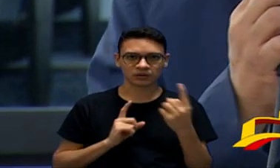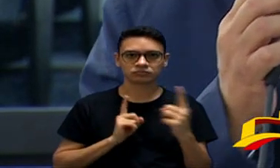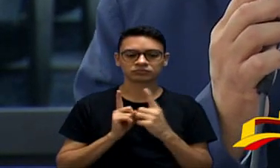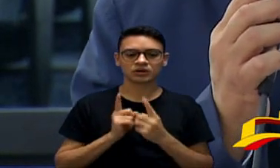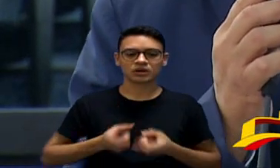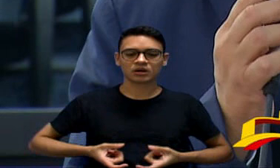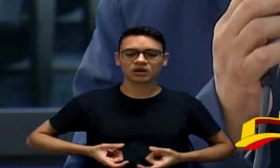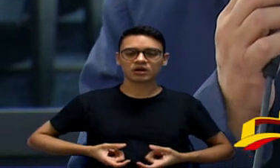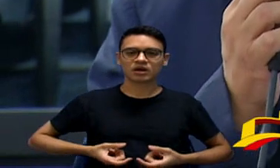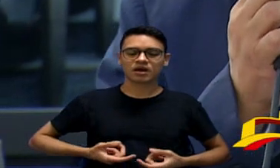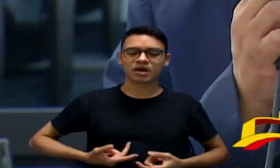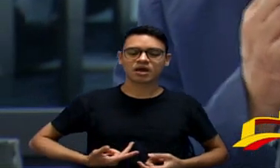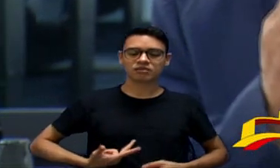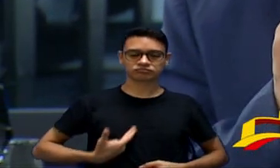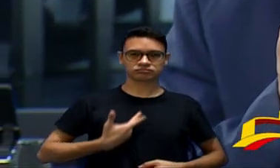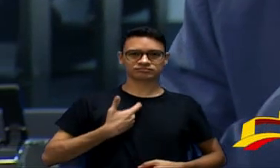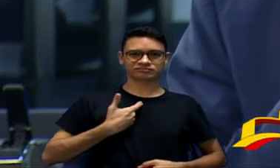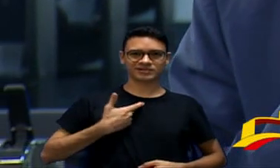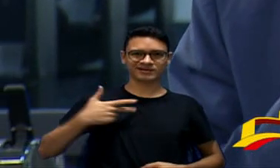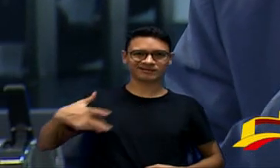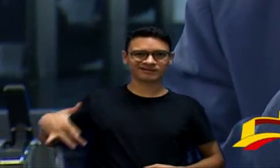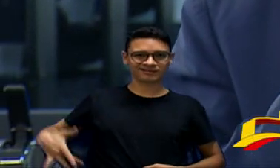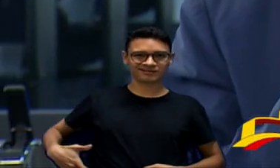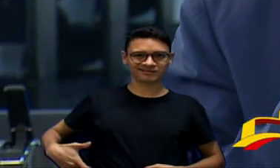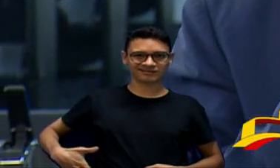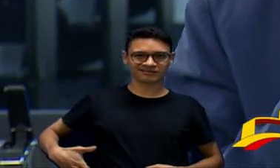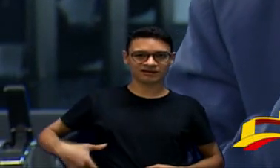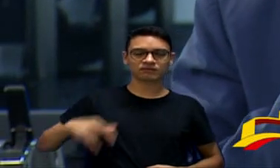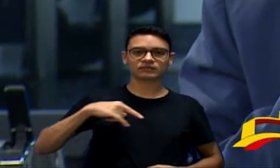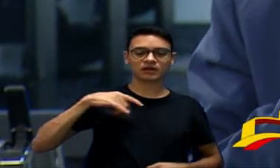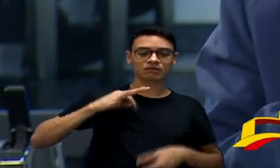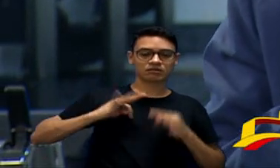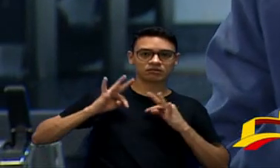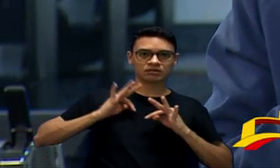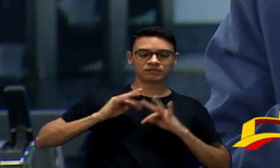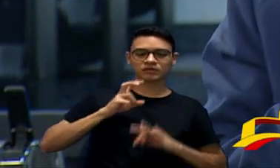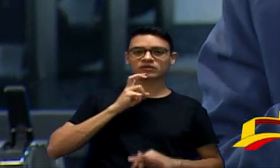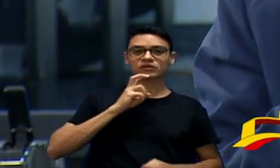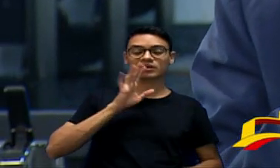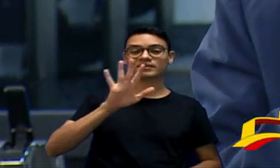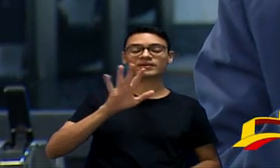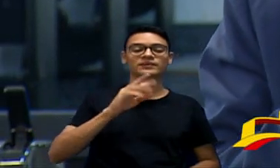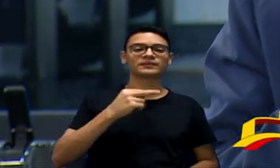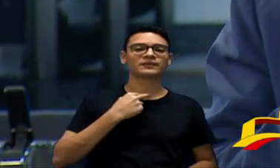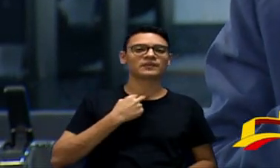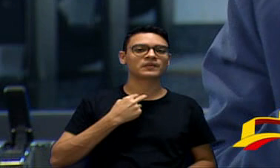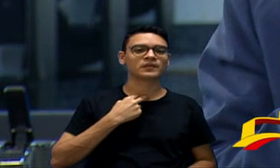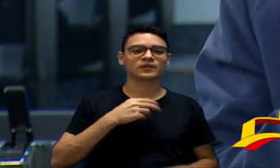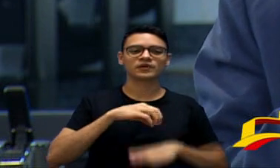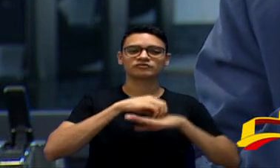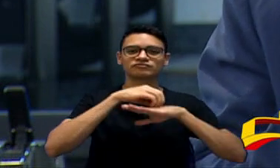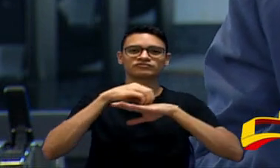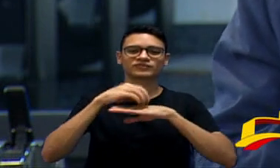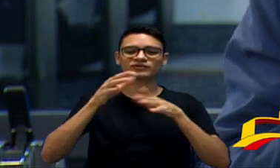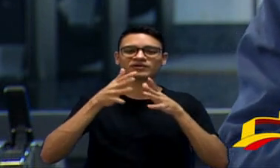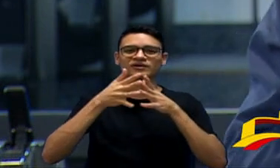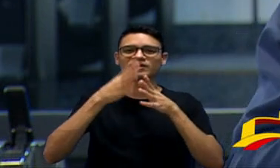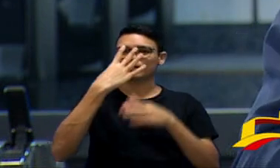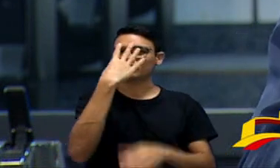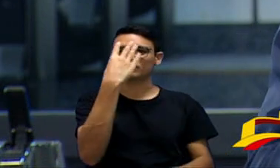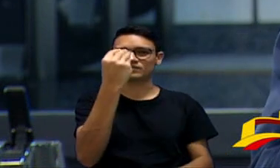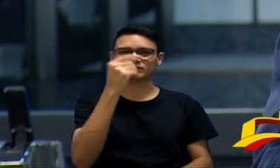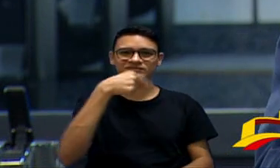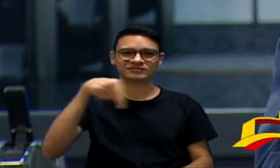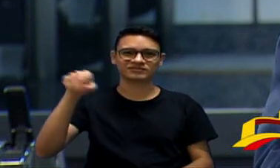operou o rim, teve que tirar o rim e está fazendo o hemodiálise aqui em Sorocaba. Só que ele não pode estar indo de van, né,